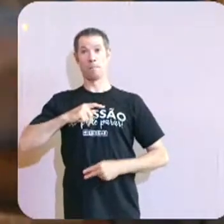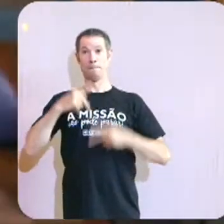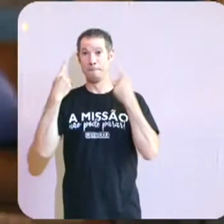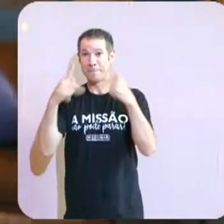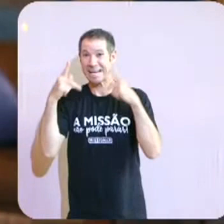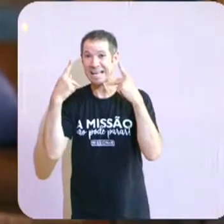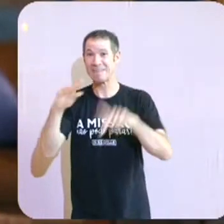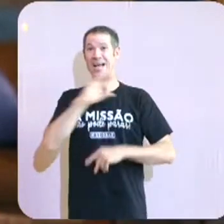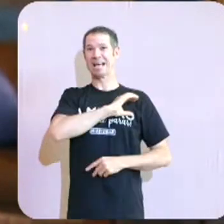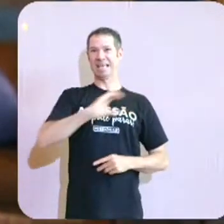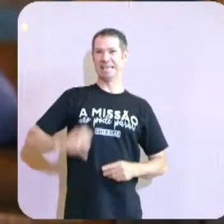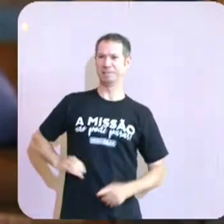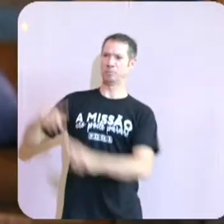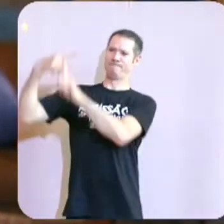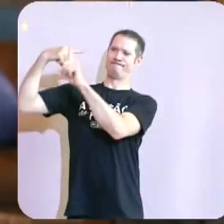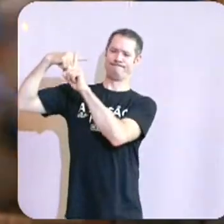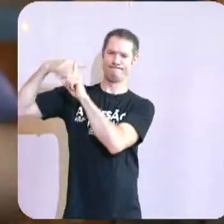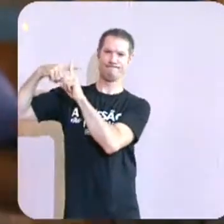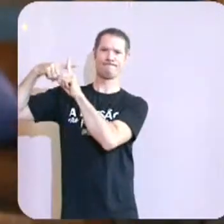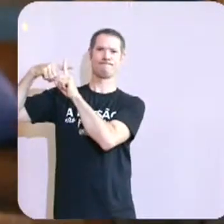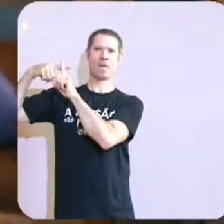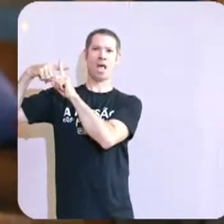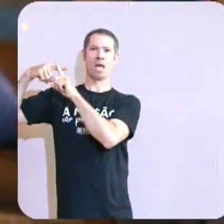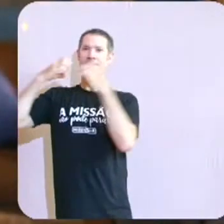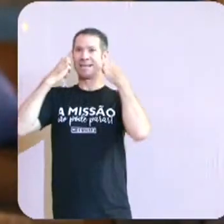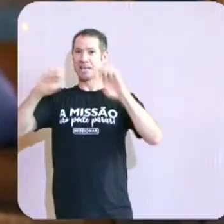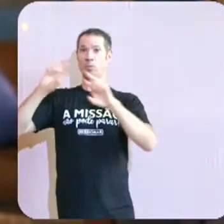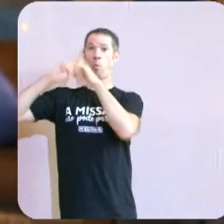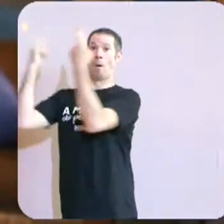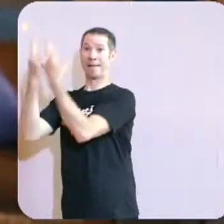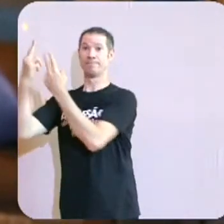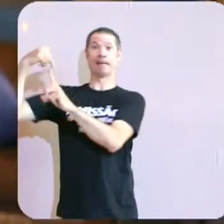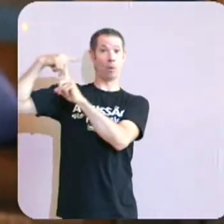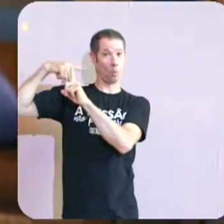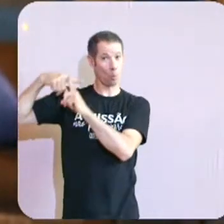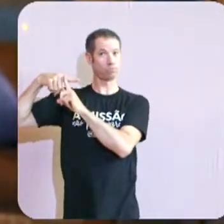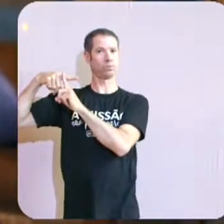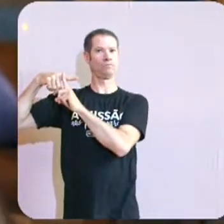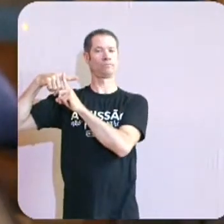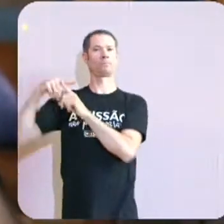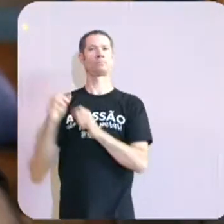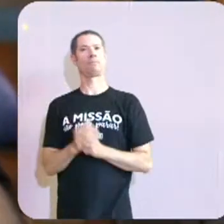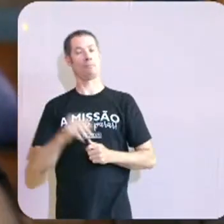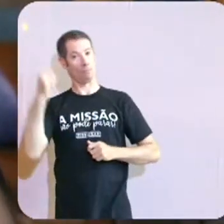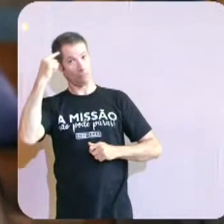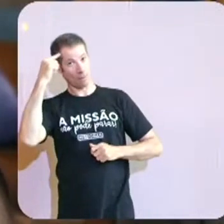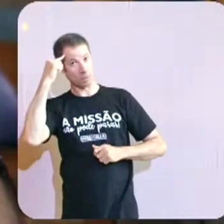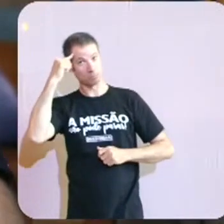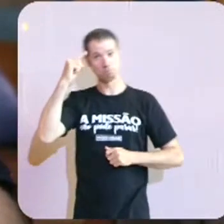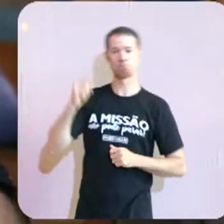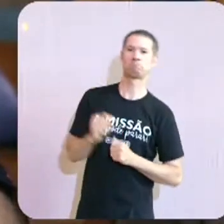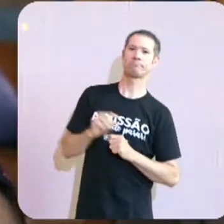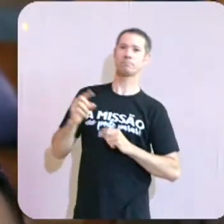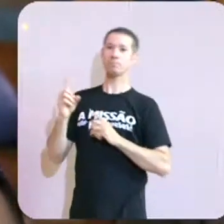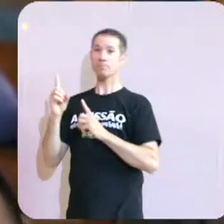pregava Cristo e Cristo crucificado. O evangelho do reino é o evangelho da cruz. E olha só, quando seguimos o evangelho do reino, a